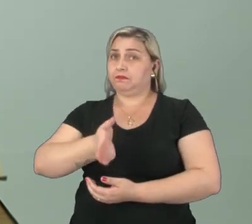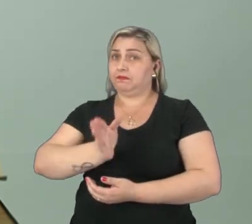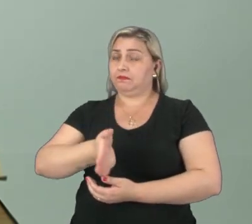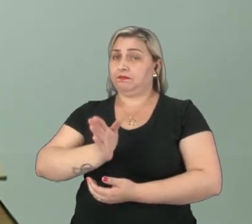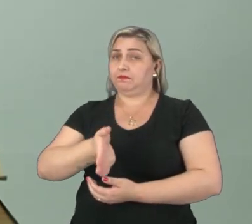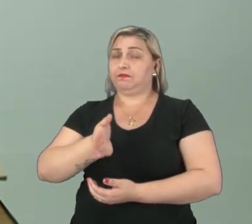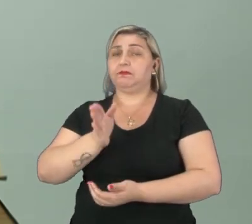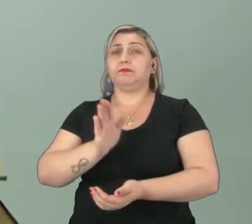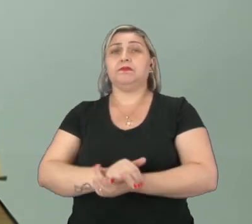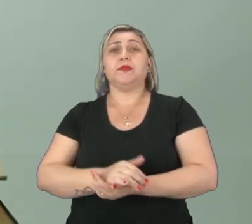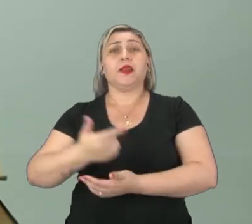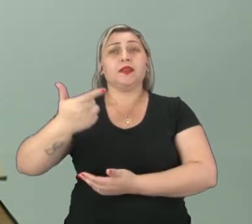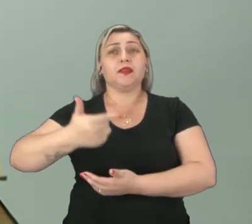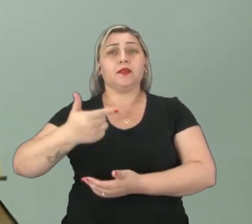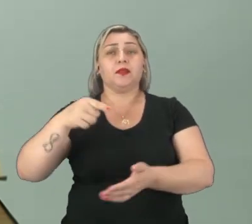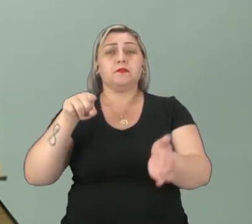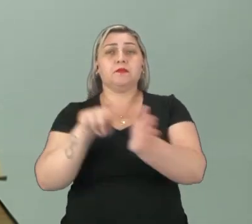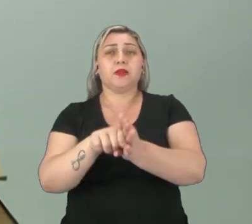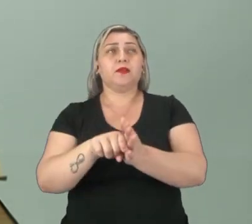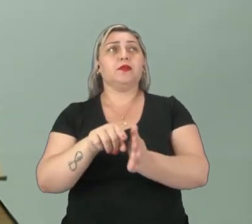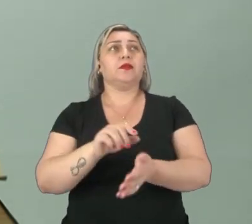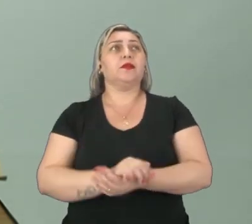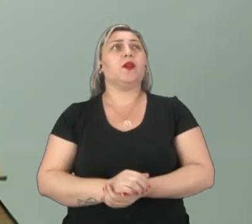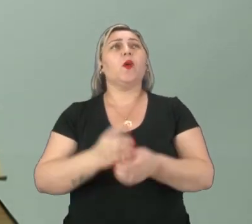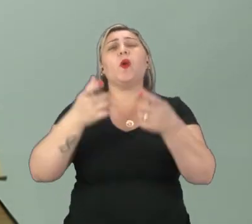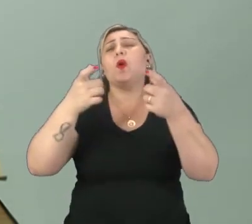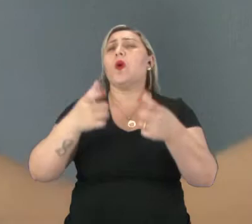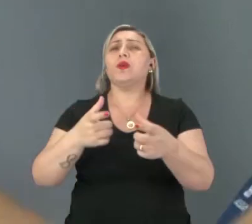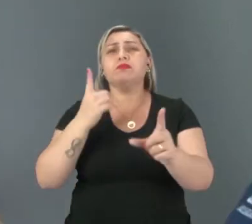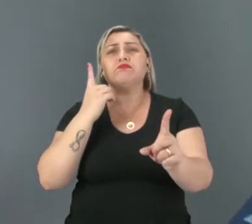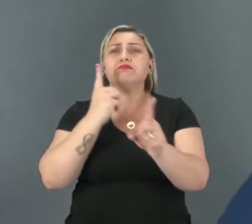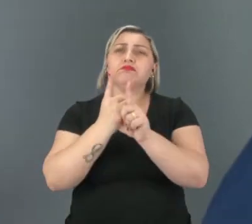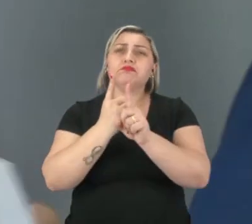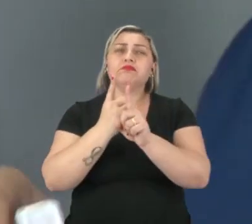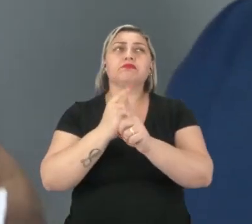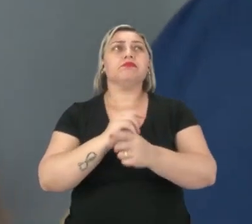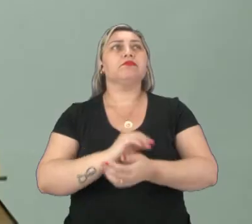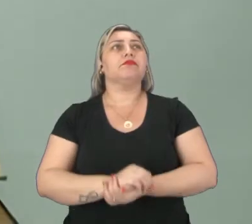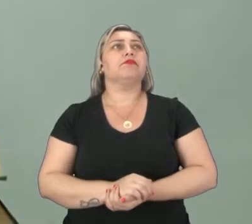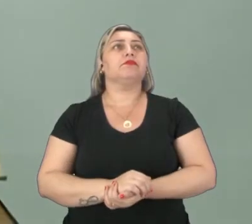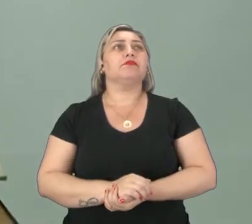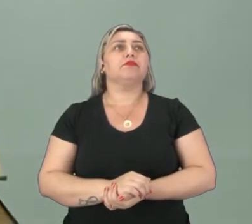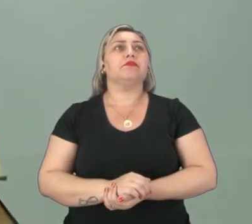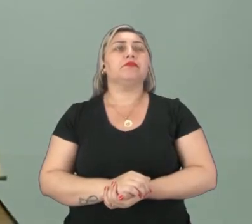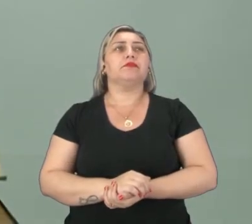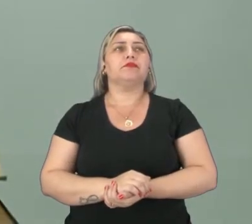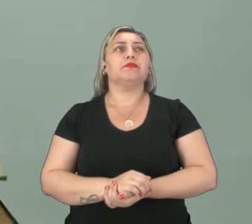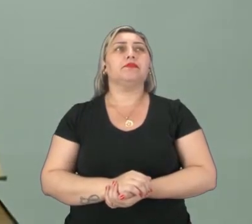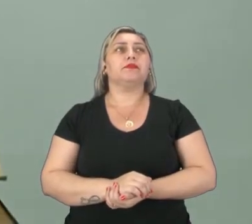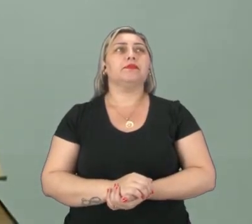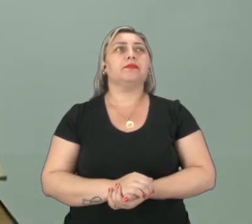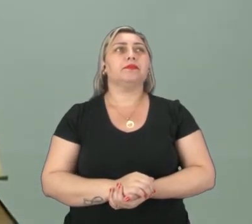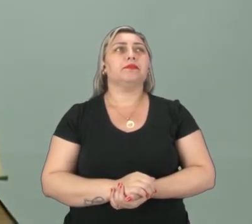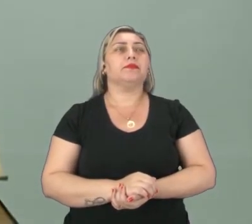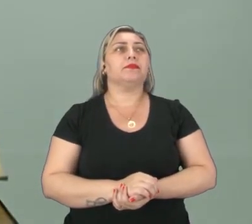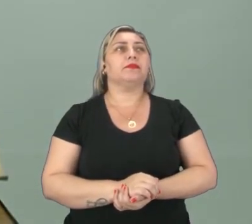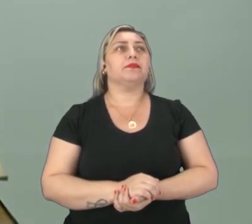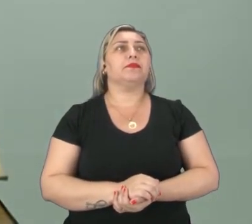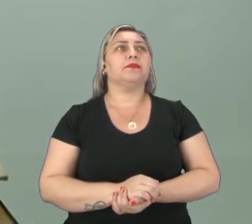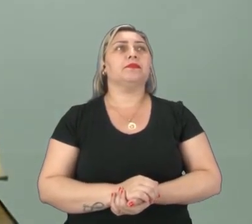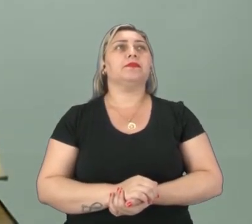responde automaticamente a segunda pergunta. Onde eles são encontrados? Onde os nutrientes são